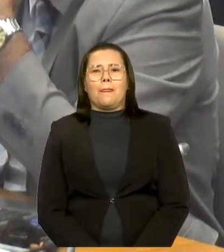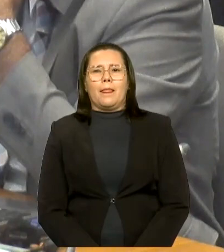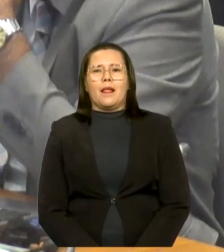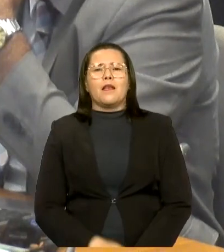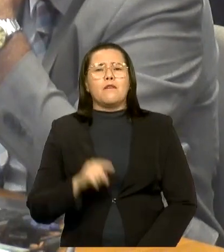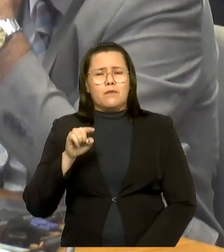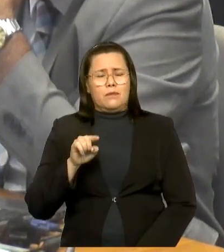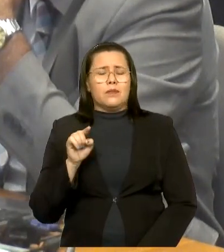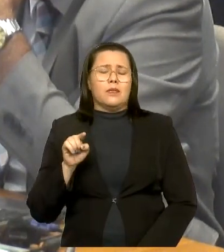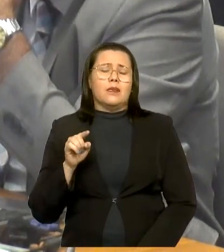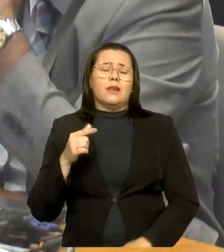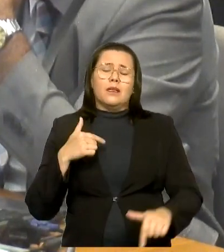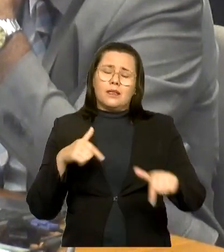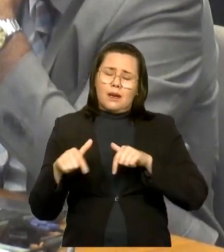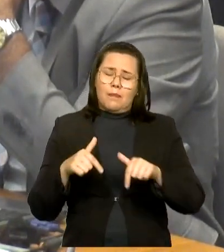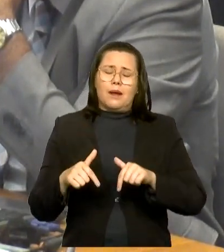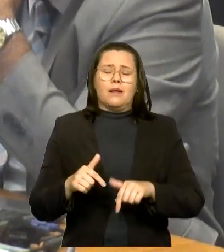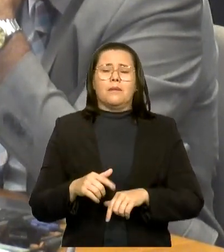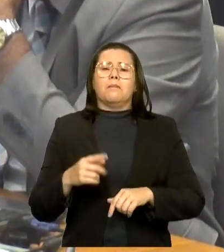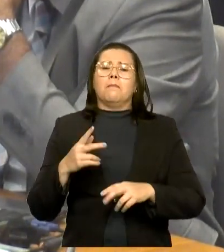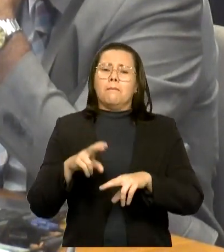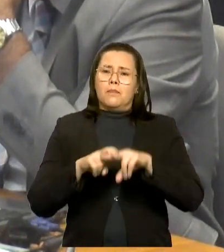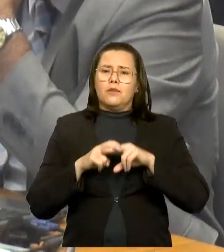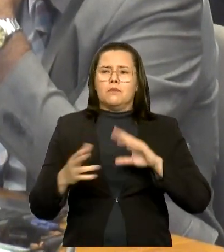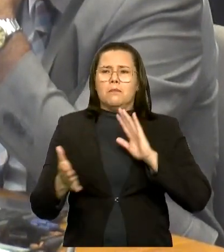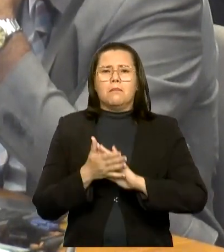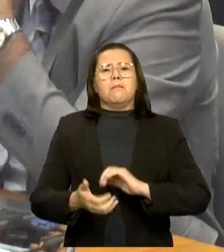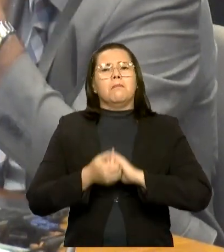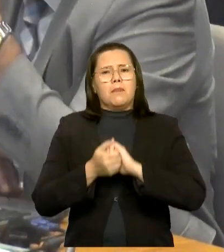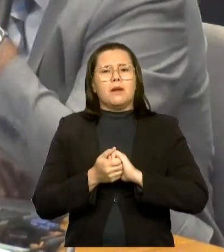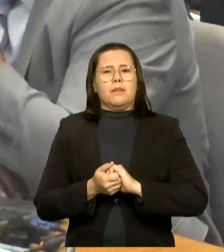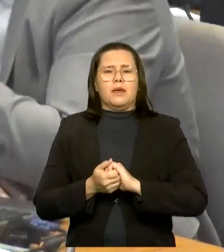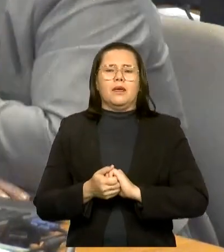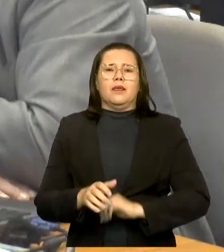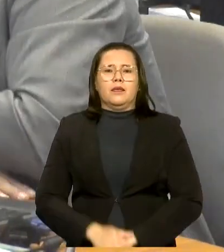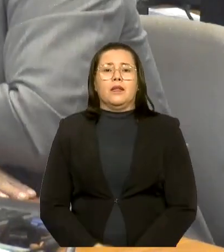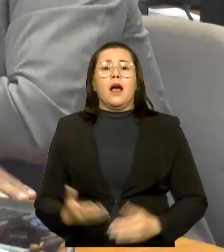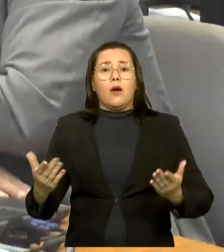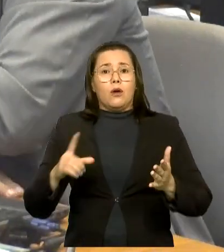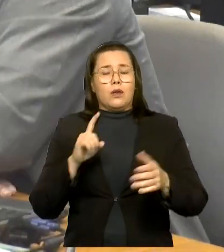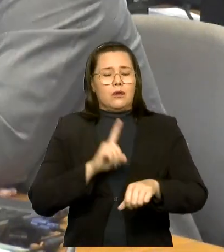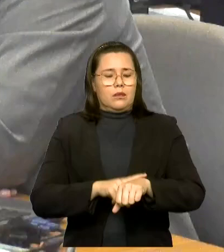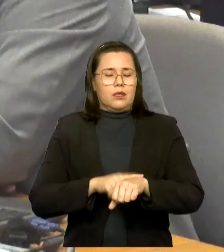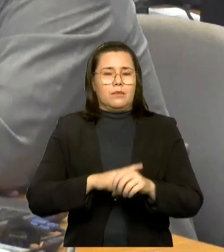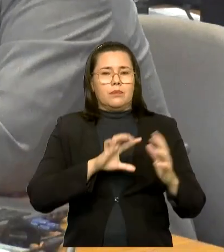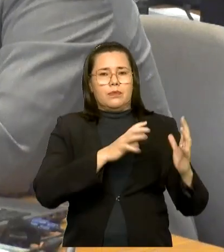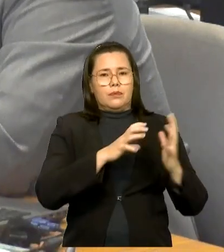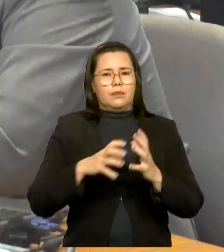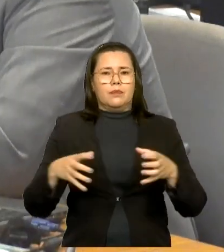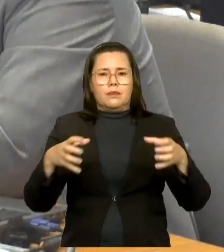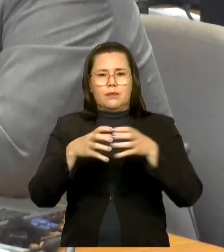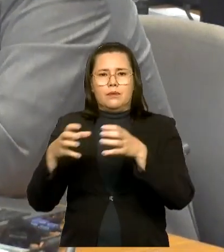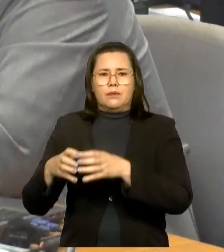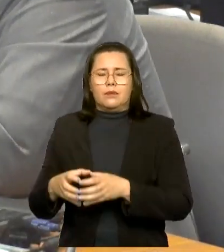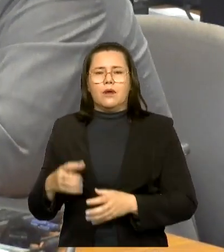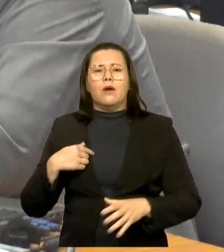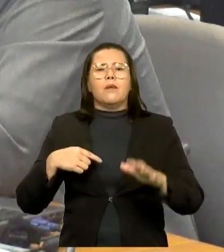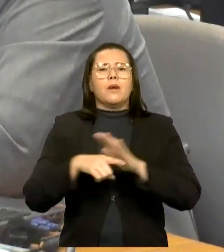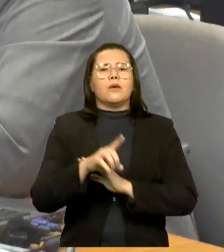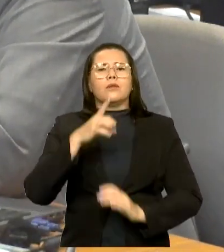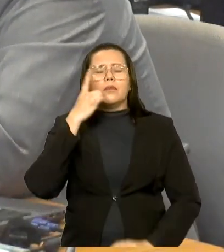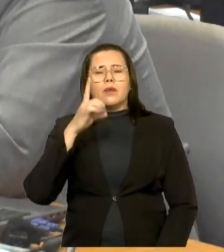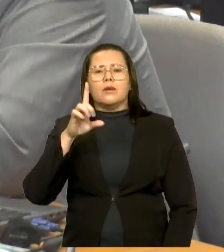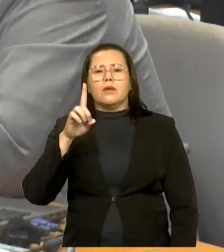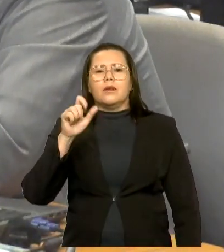Rodrigo. Passamos ao tempo dos blocos. Bloco parlamentar Juntos pelo Maranhão. Pergunto ao deputado Davi